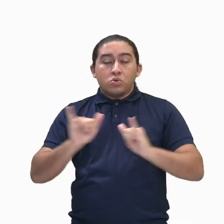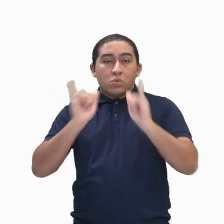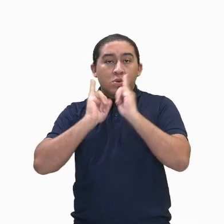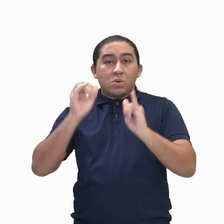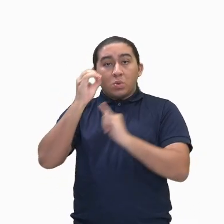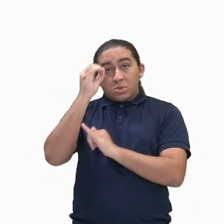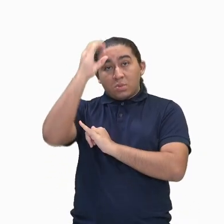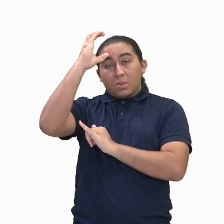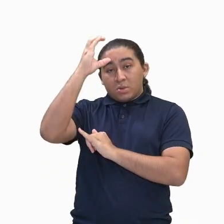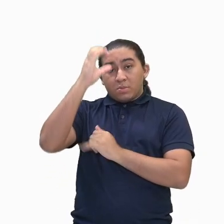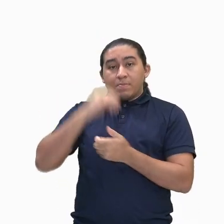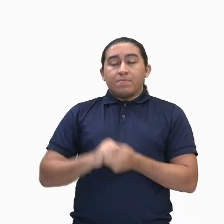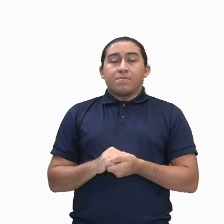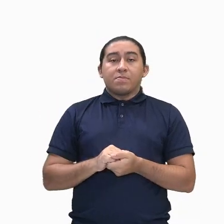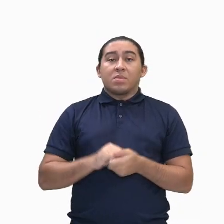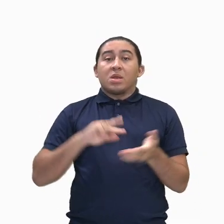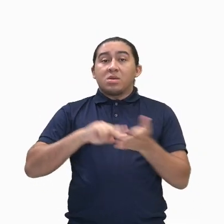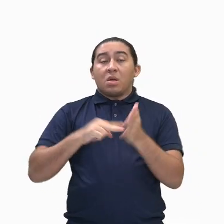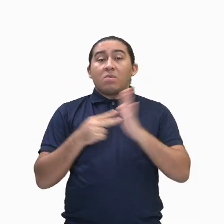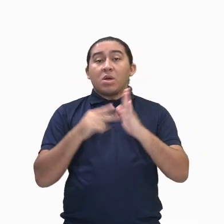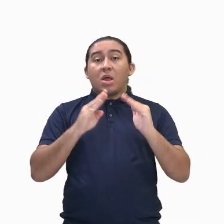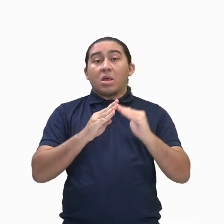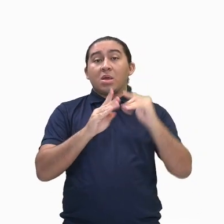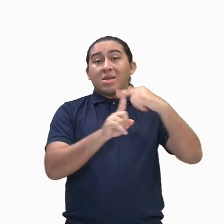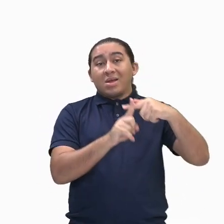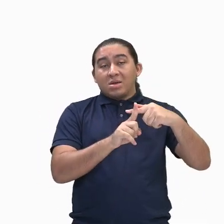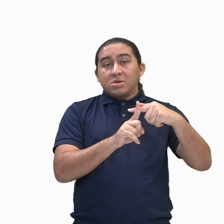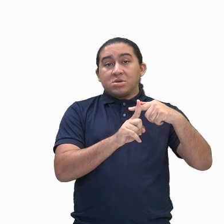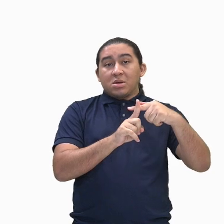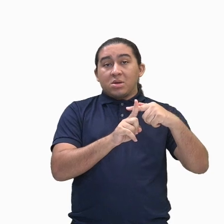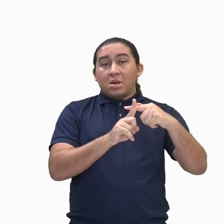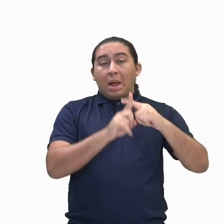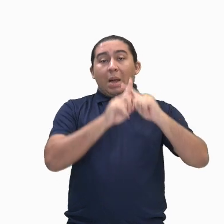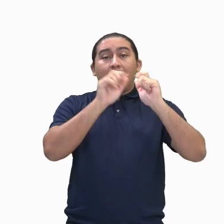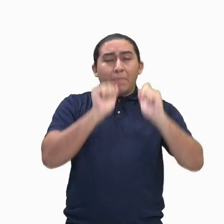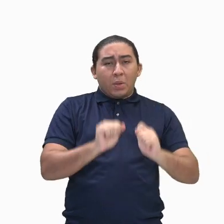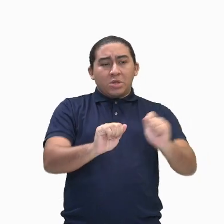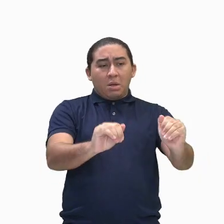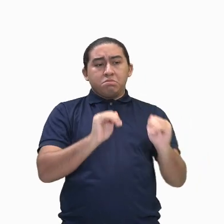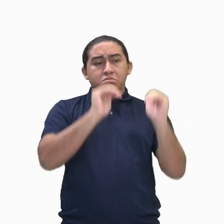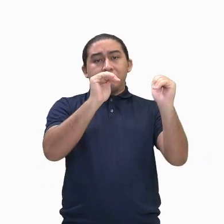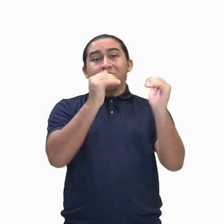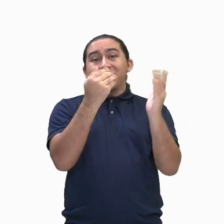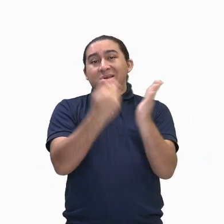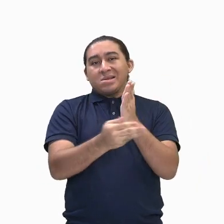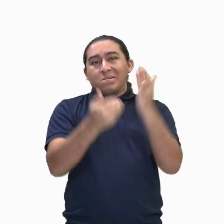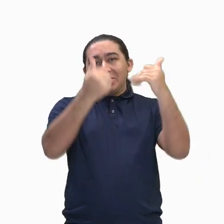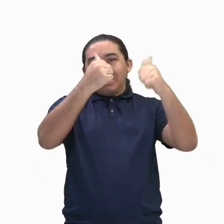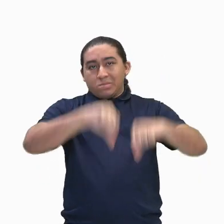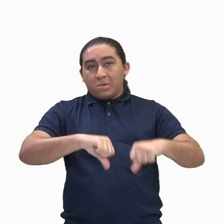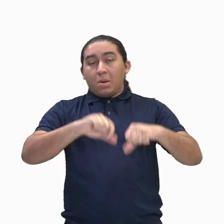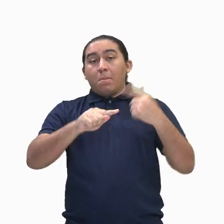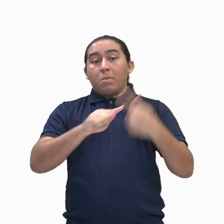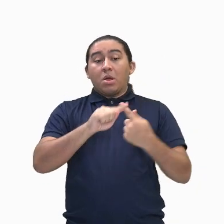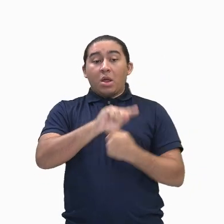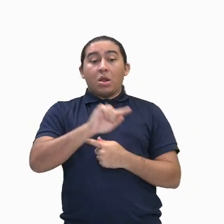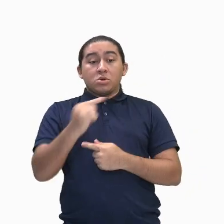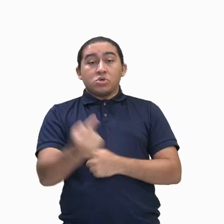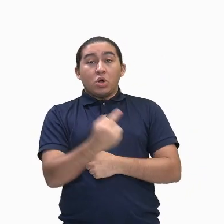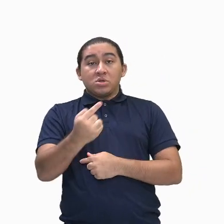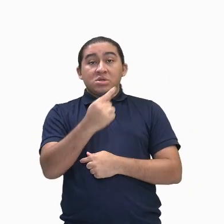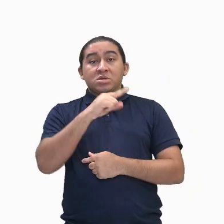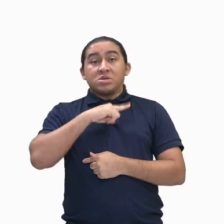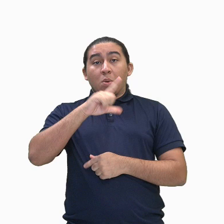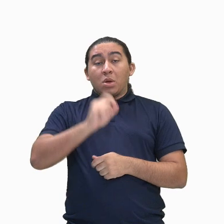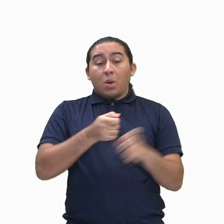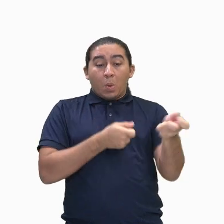seja, a igreja perdeu o poder. Era ela quem detinha e monopolizava o conhecimento, a